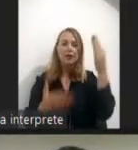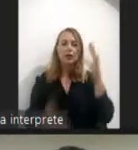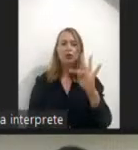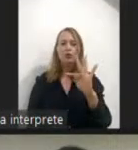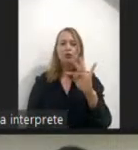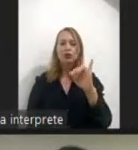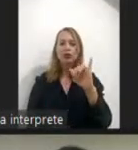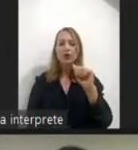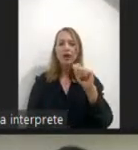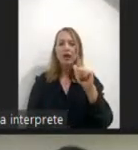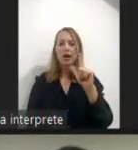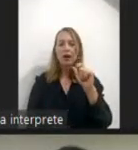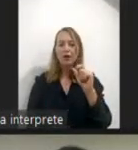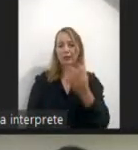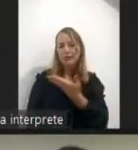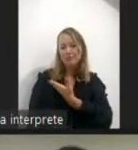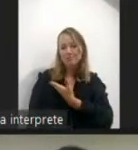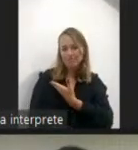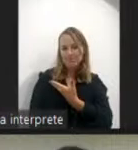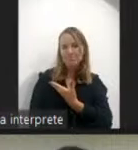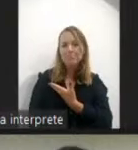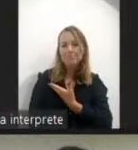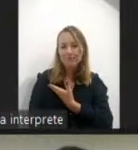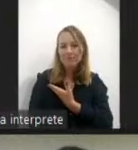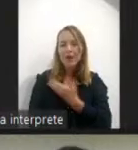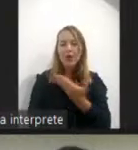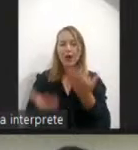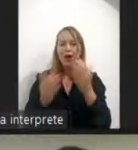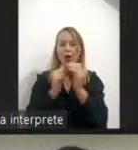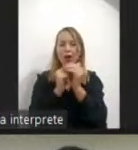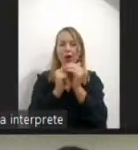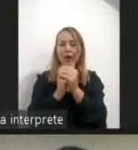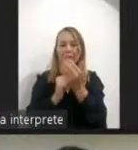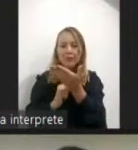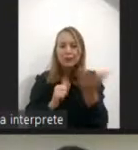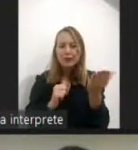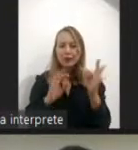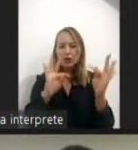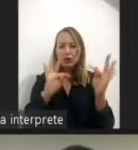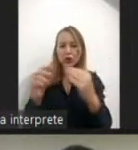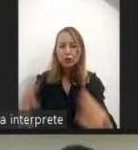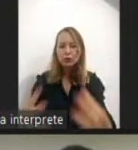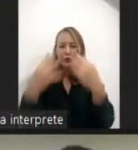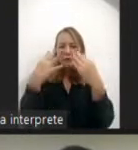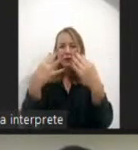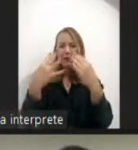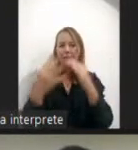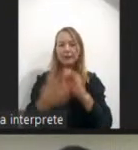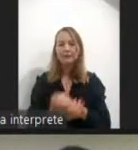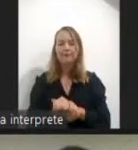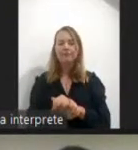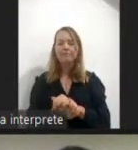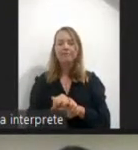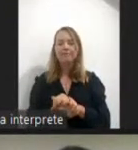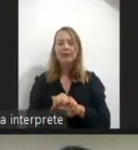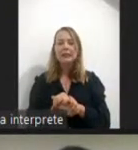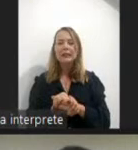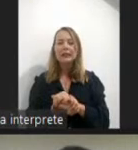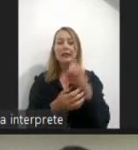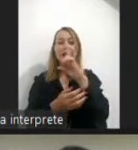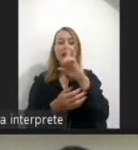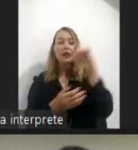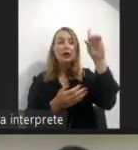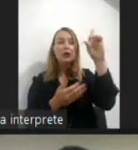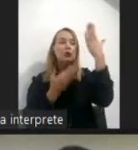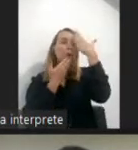Tiago, meu amigo. Eu quero orar por vocês agora e por todos que estão me ouvindo. Senhor, muito obrigado